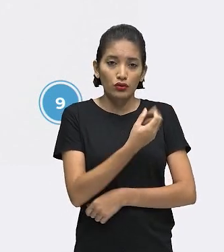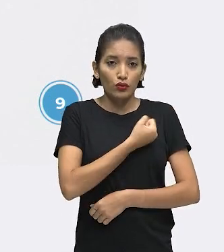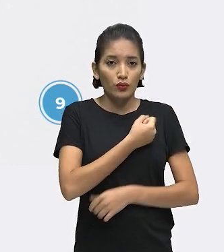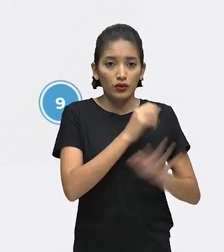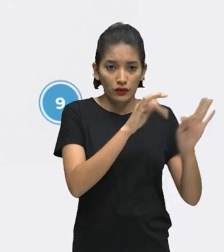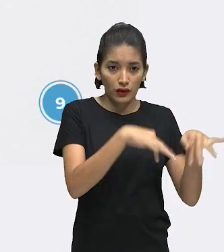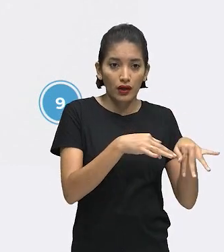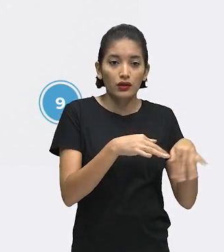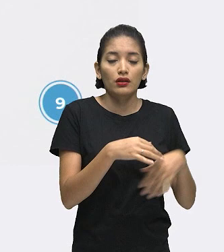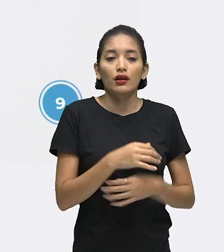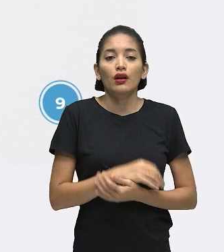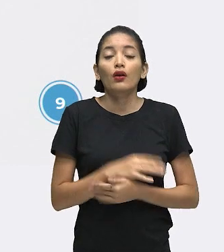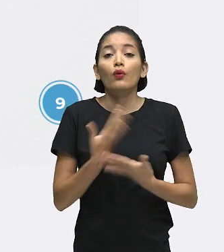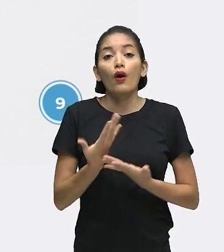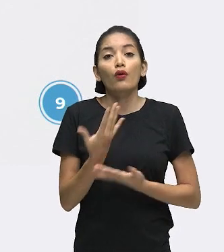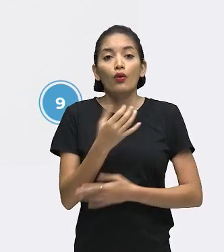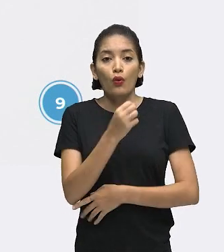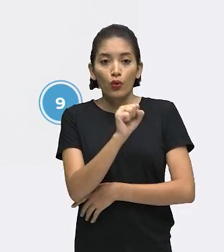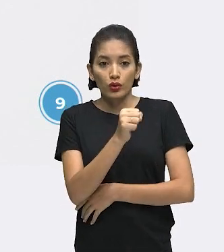é